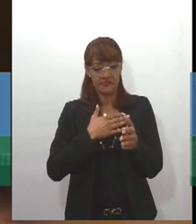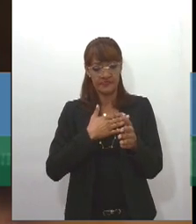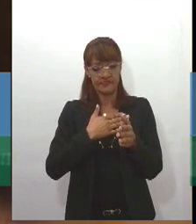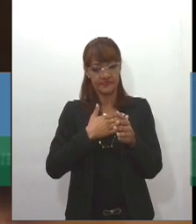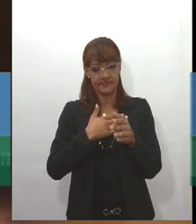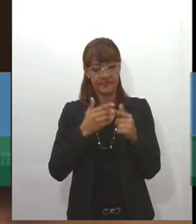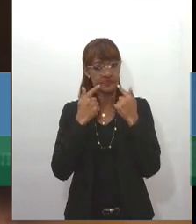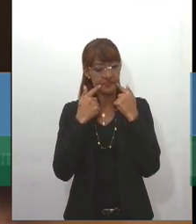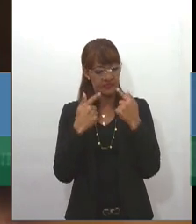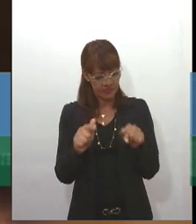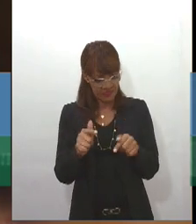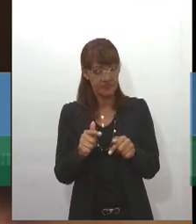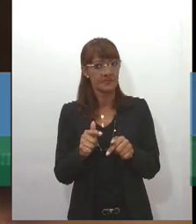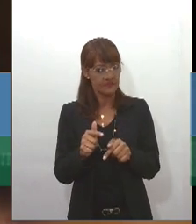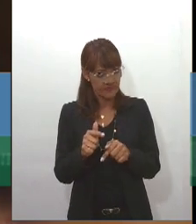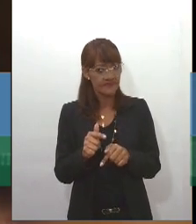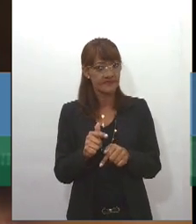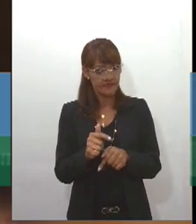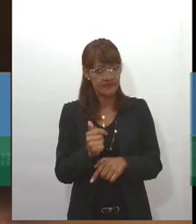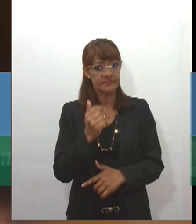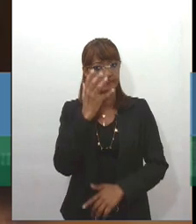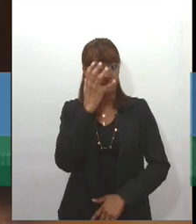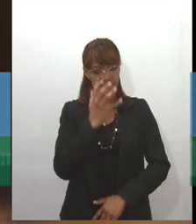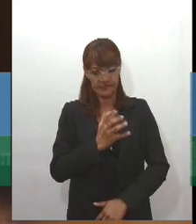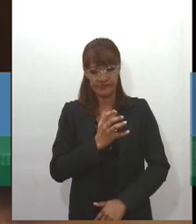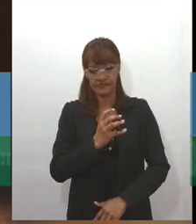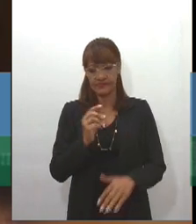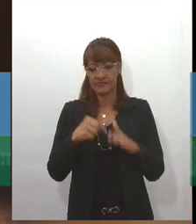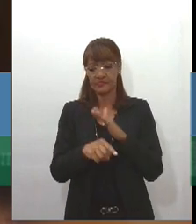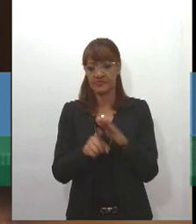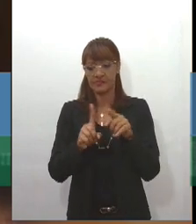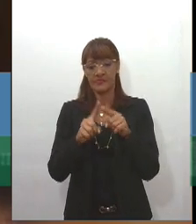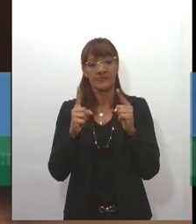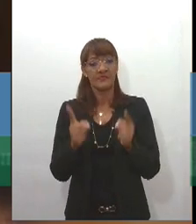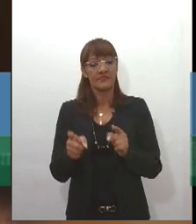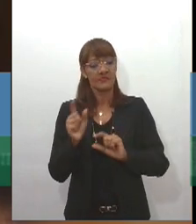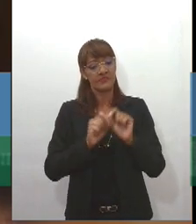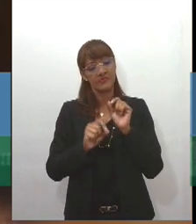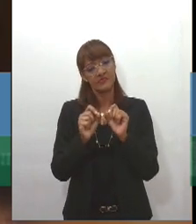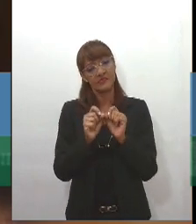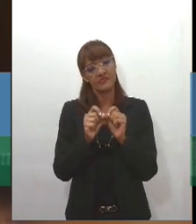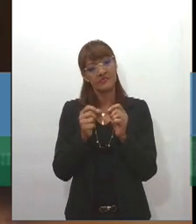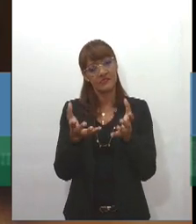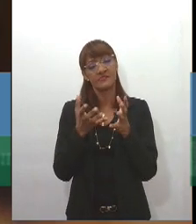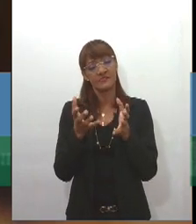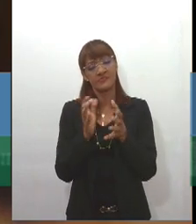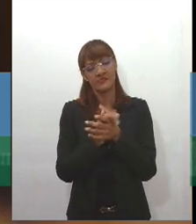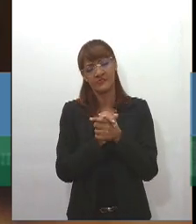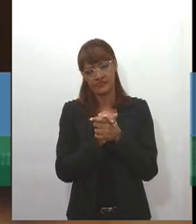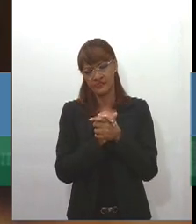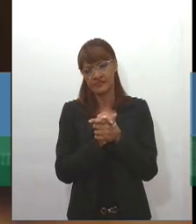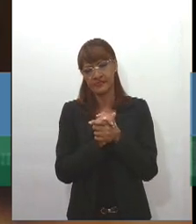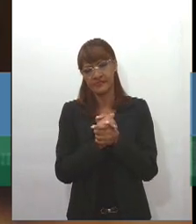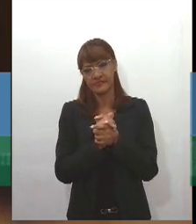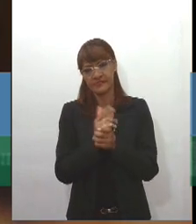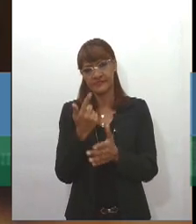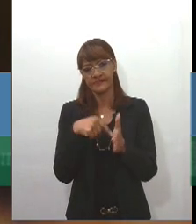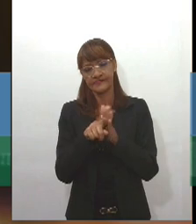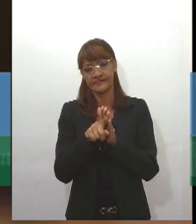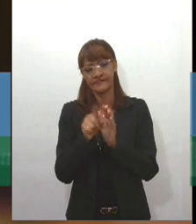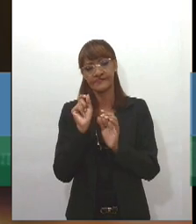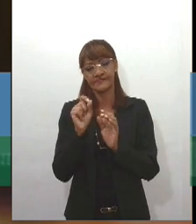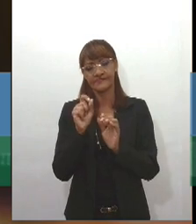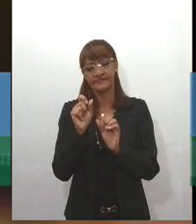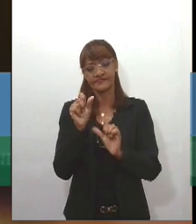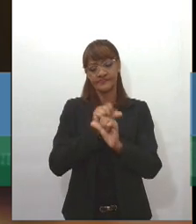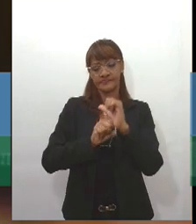severas Ah mas o principal aspecto que eu gostaria de levantar é que a reforma prometeu ser